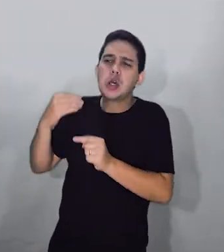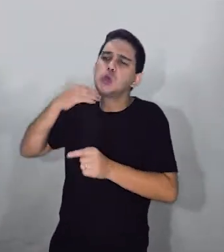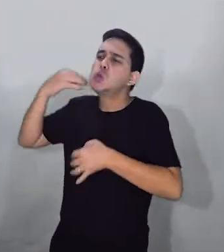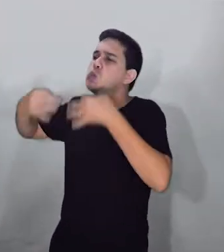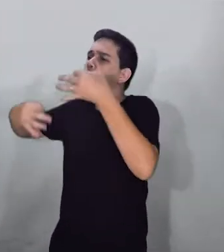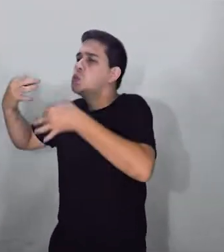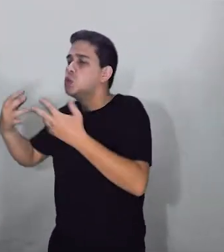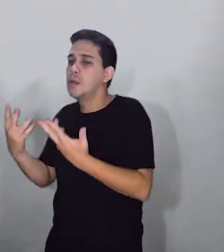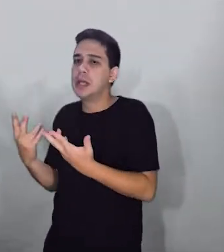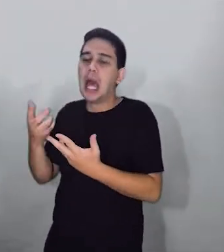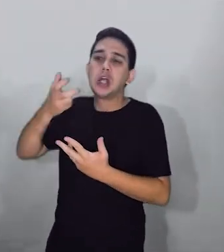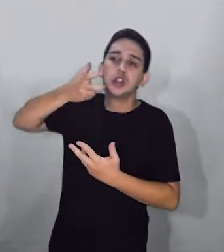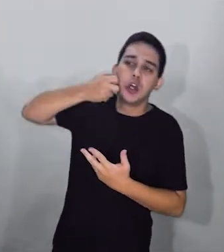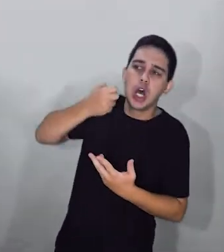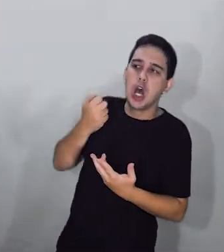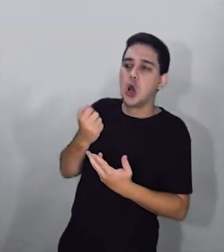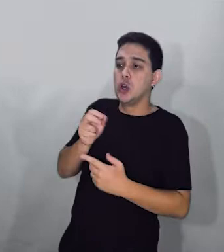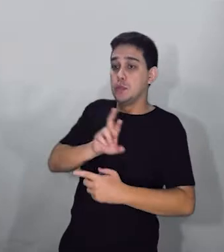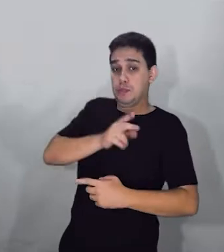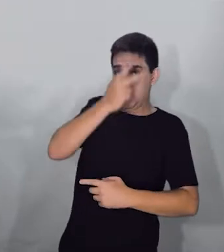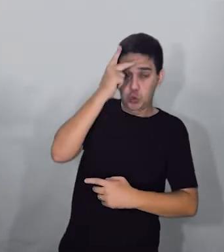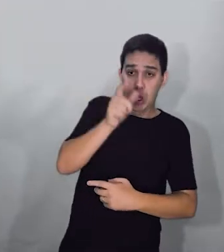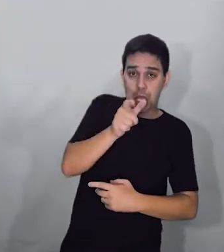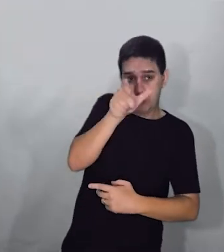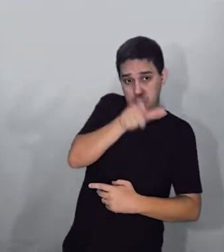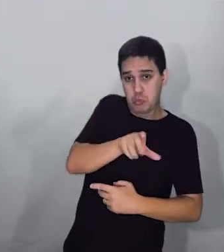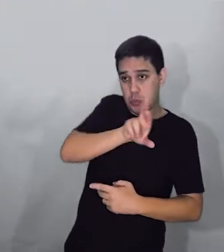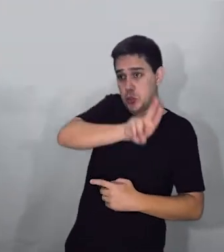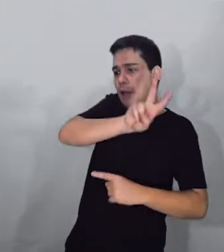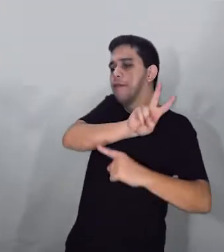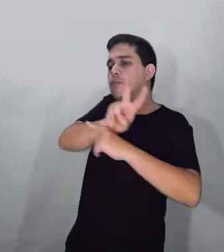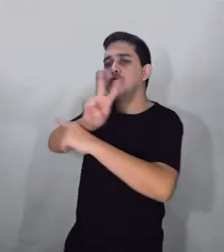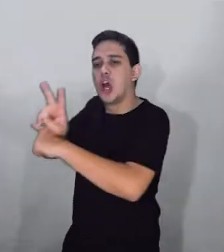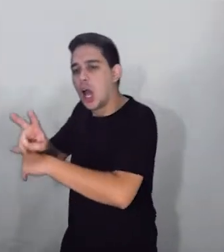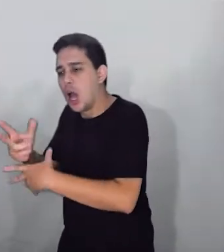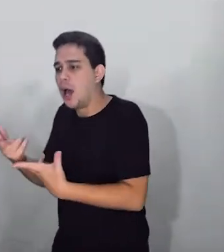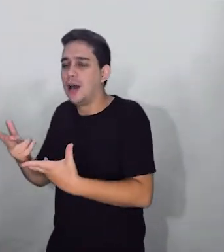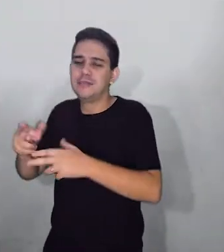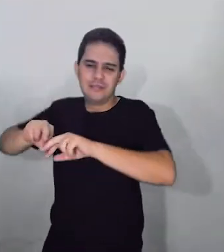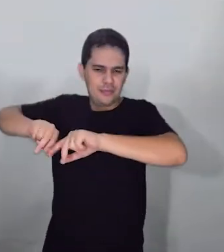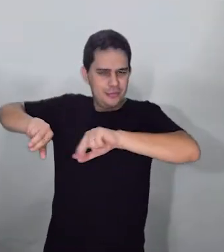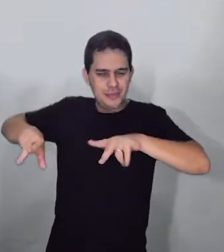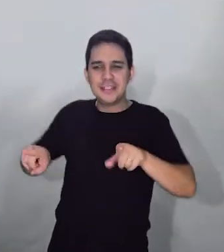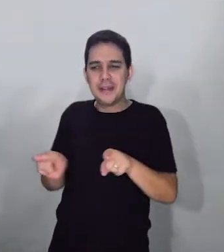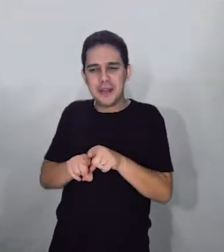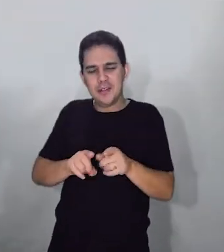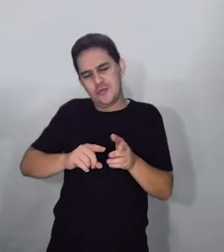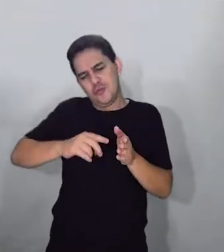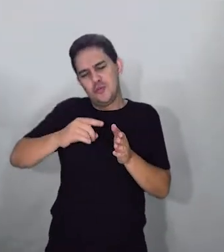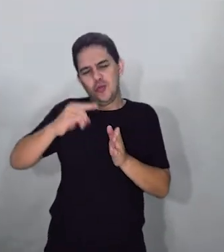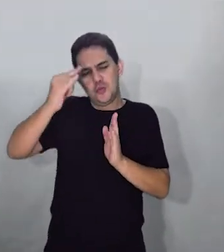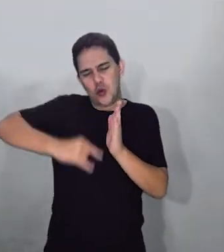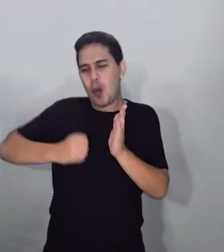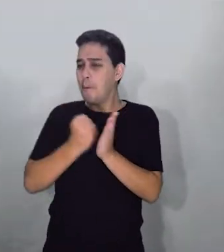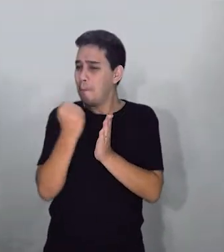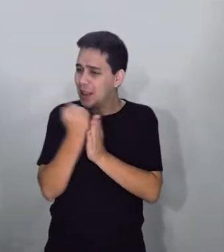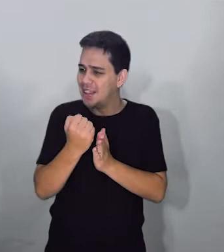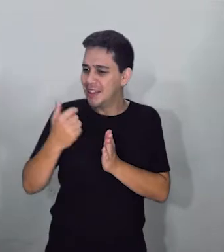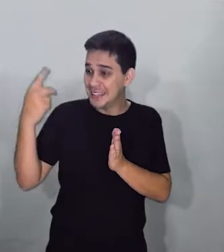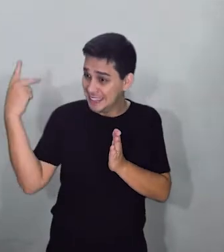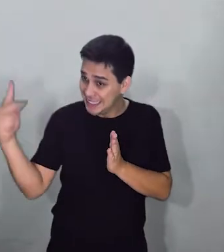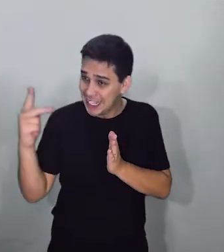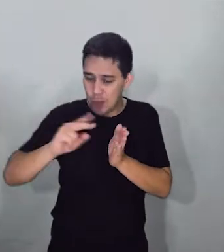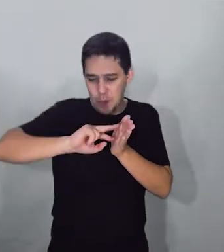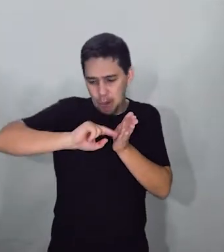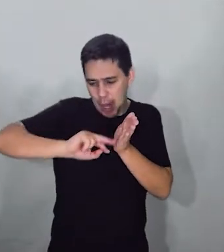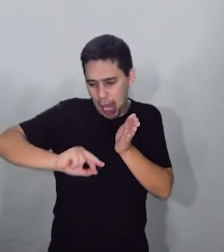guarda, adoção, destituição do poder familiar, mas também tem essa parte dos documentos, né, e do histórico dela, porque o documento, na verdade, ele